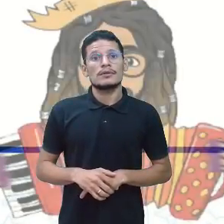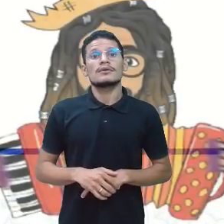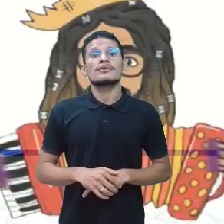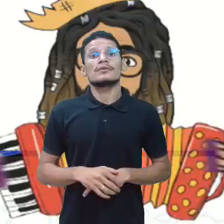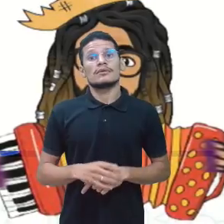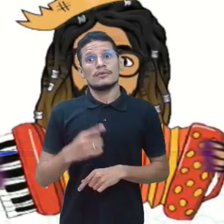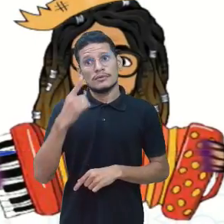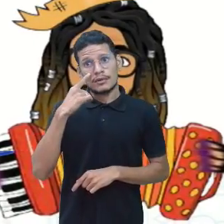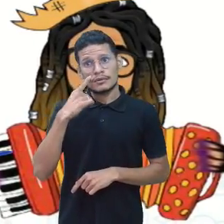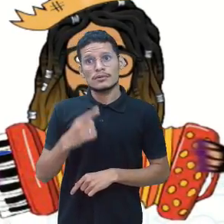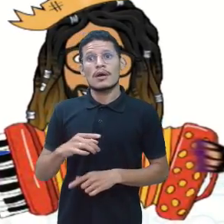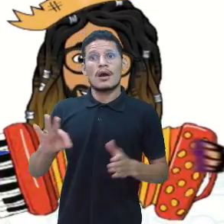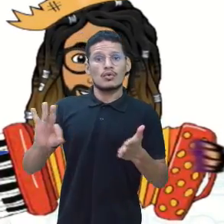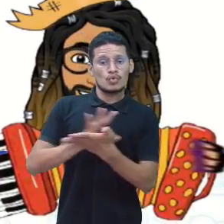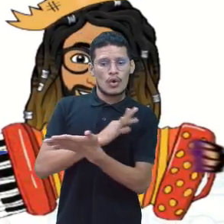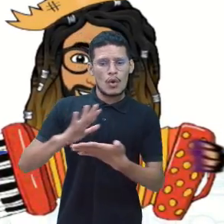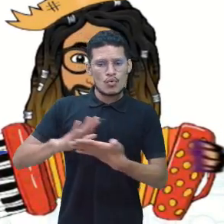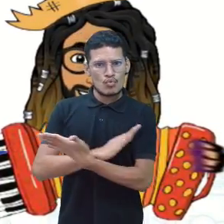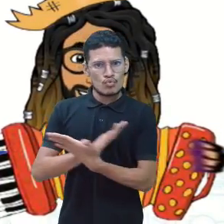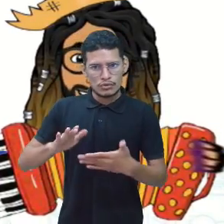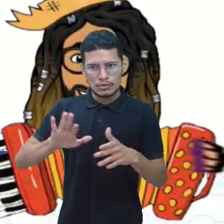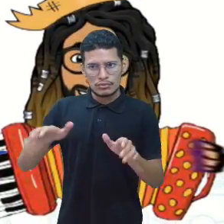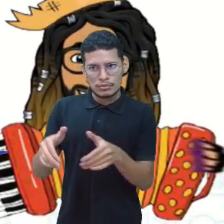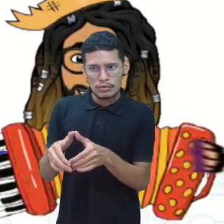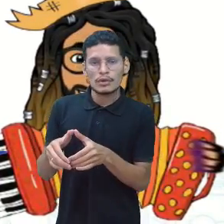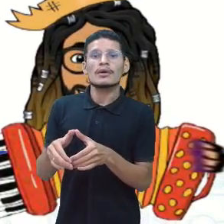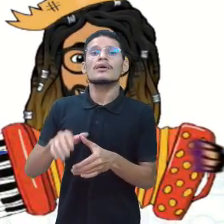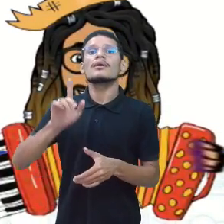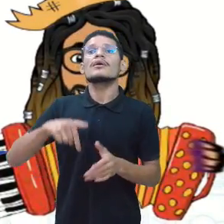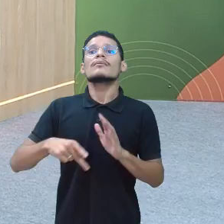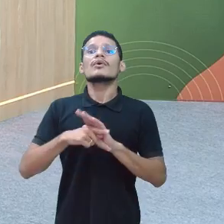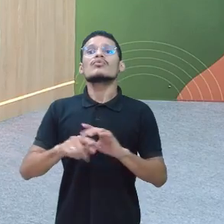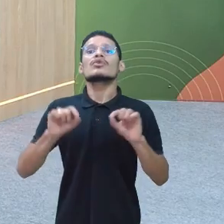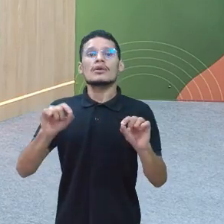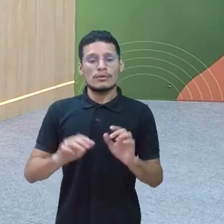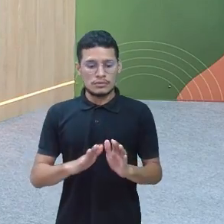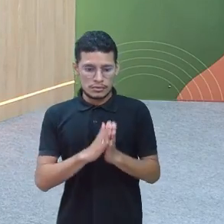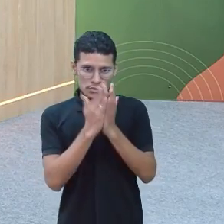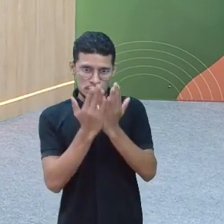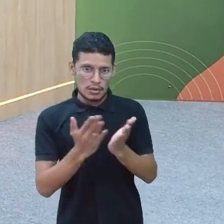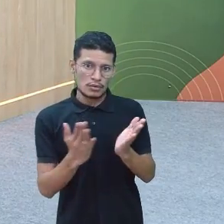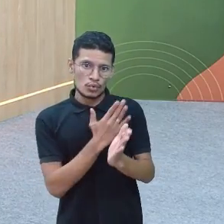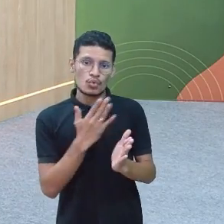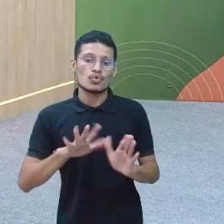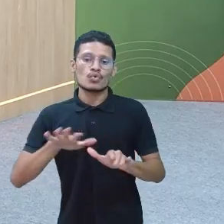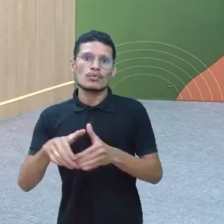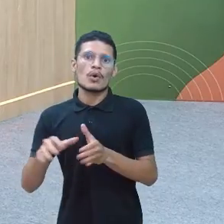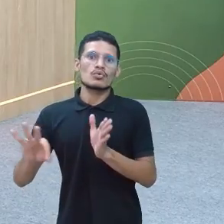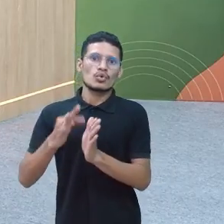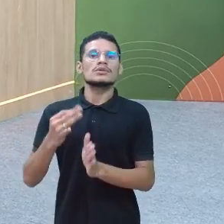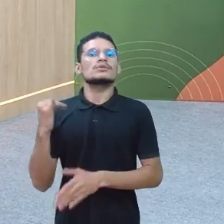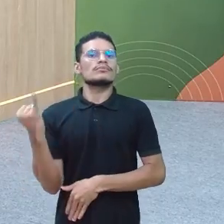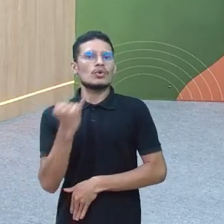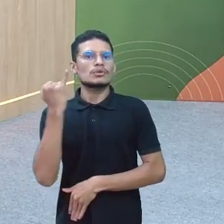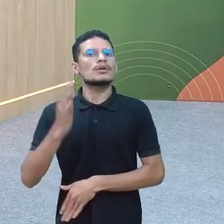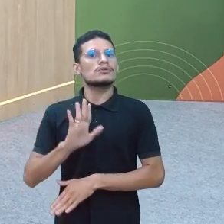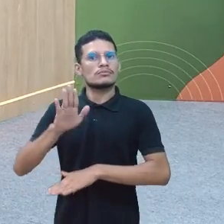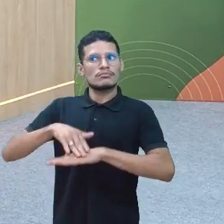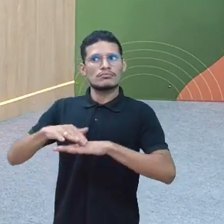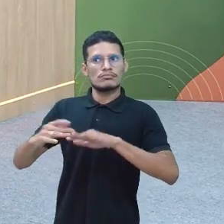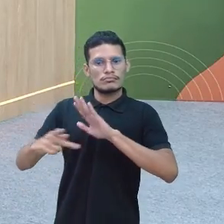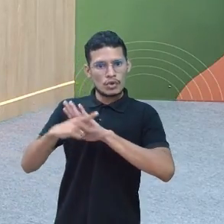Segundo o coletivo de autores, o coletivo de autores é um livro extremamente importante para os professores de educação